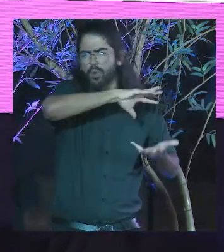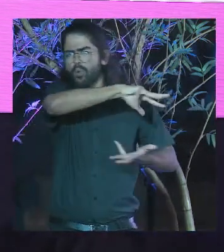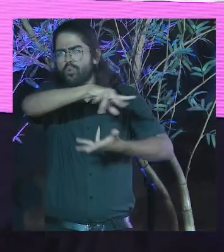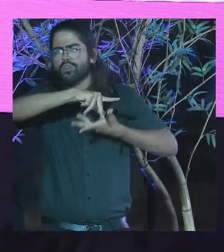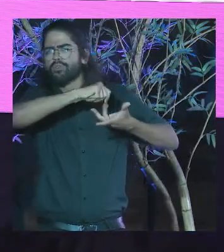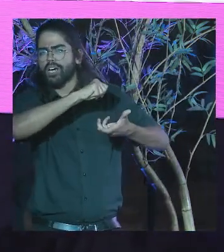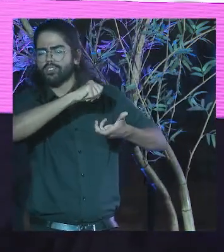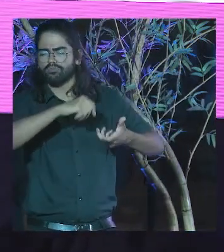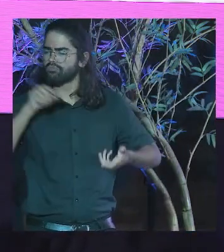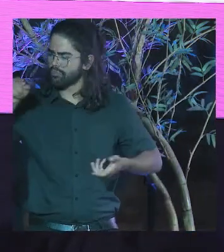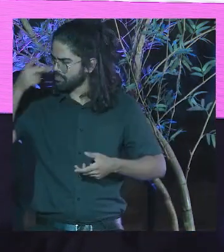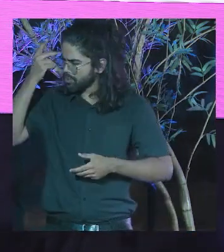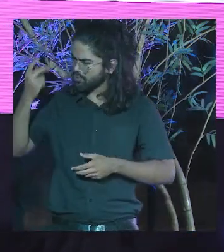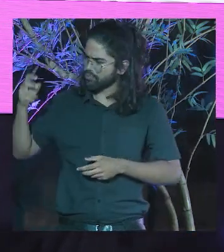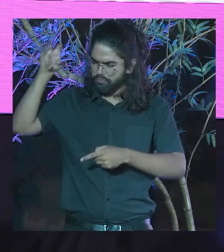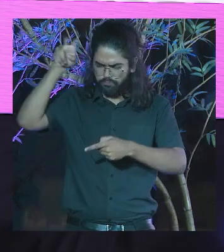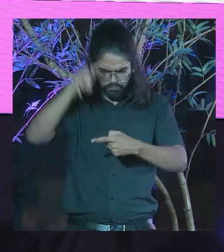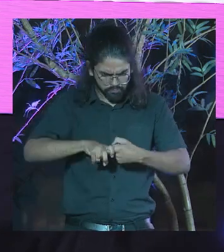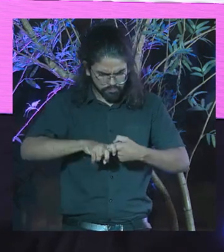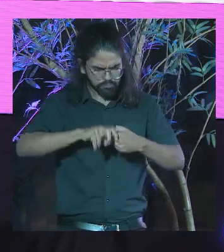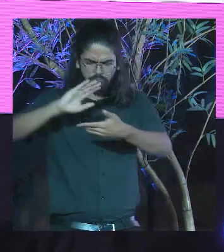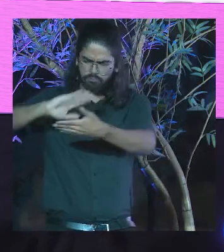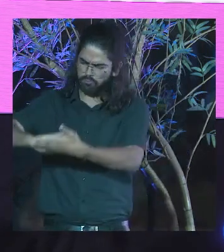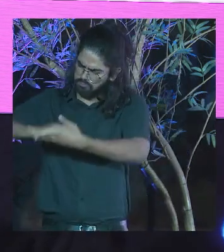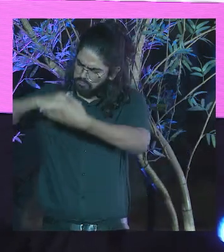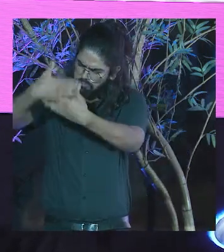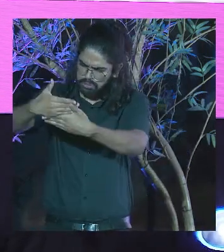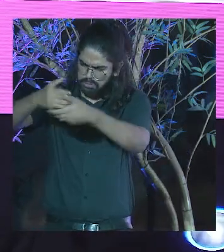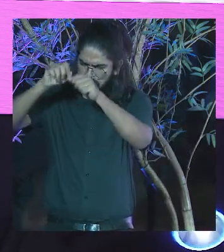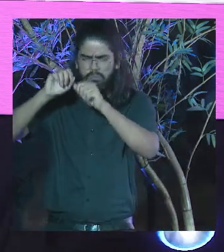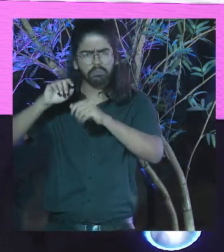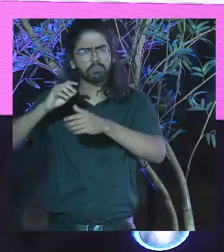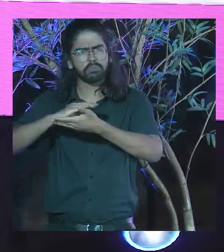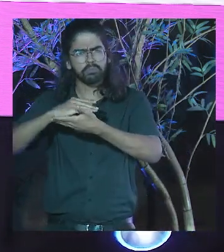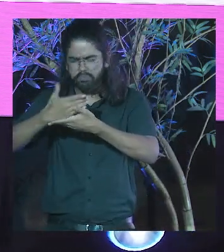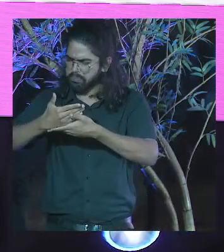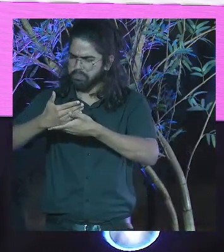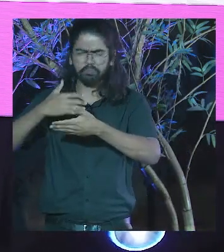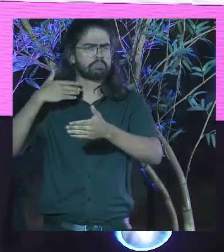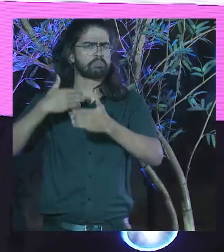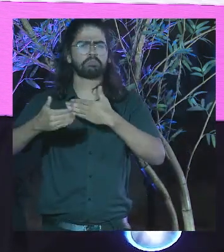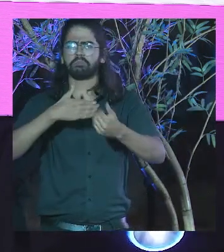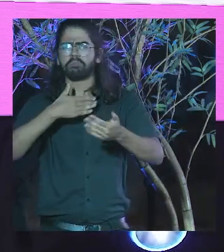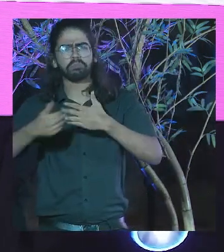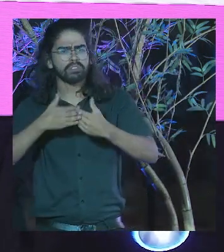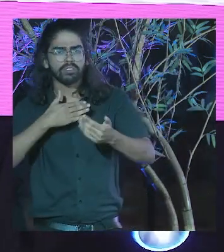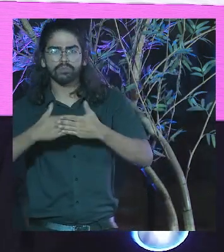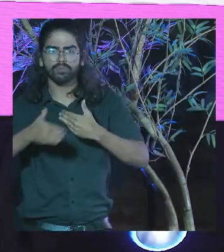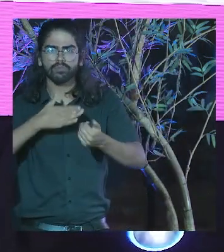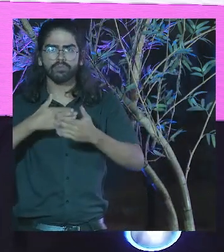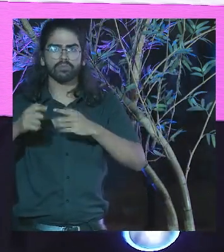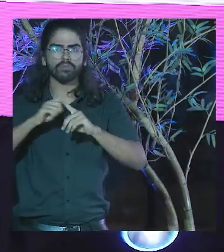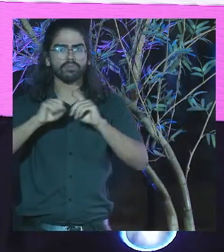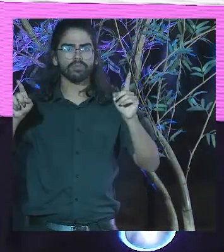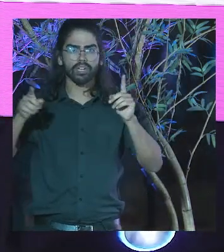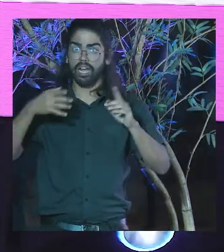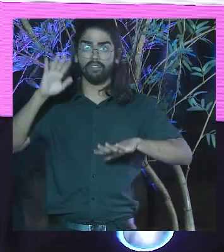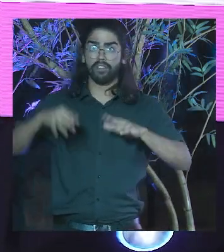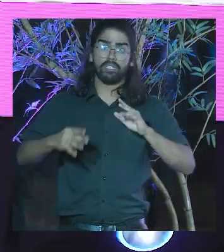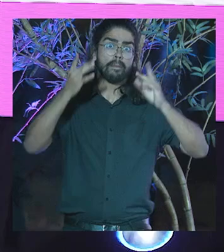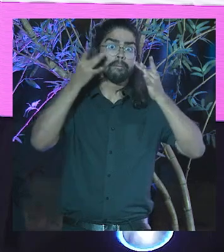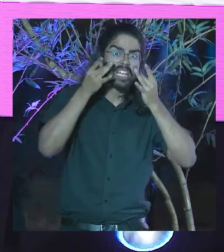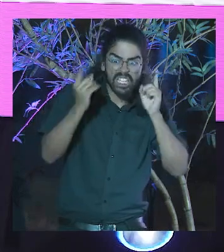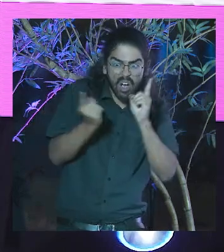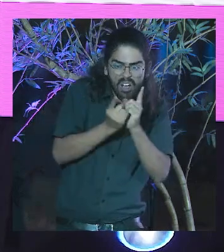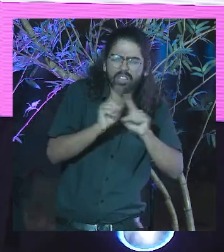Essa pessoa senta numa cadeira, pega o computador dela, onde quer que seja, né? Lembrando que ela não está mais fisicamente comigo, ela está em algum